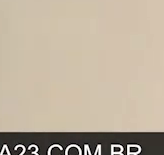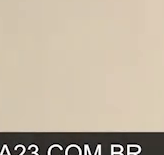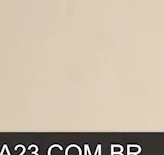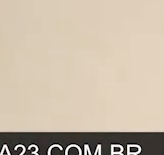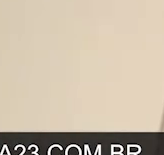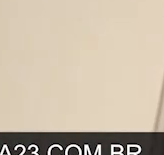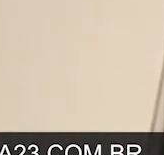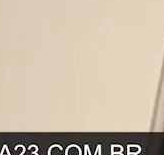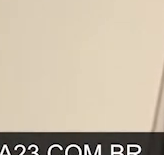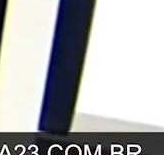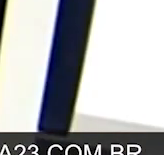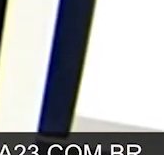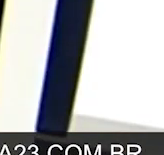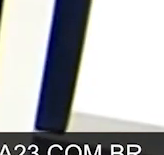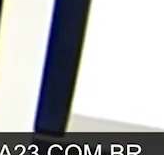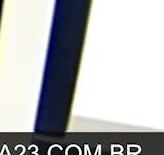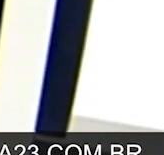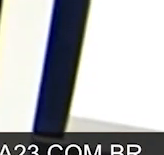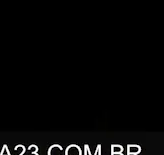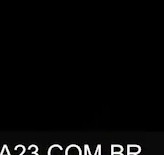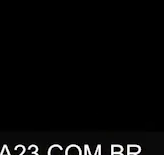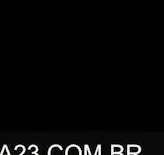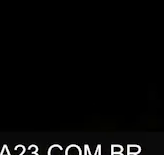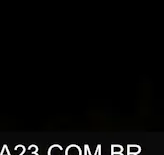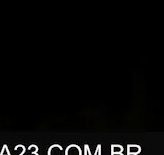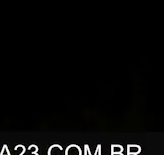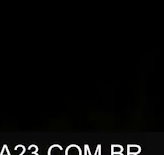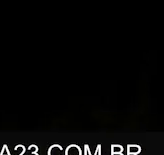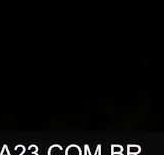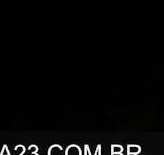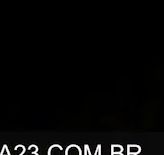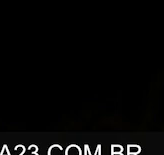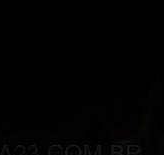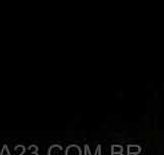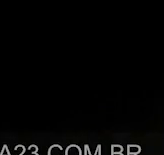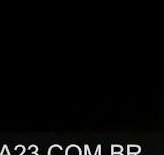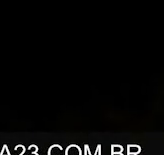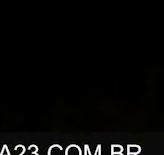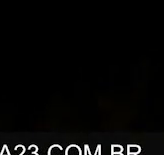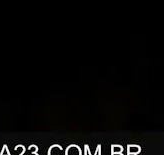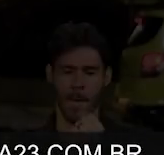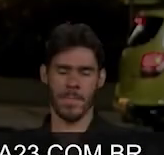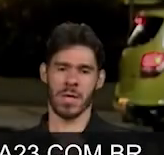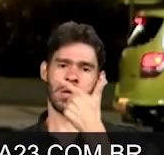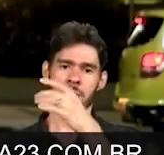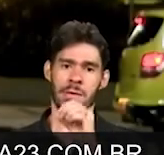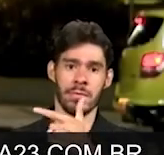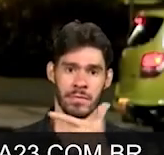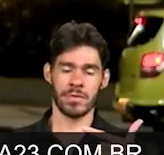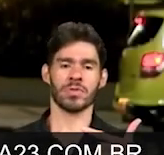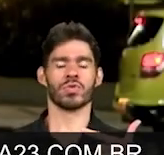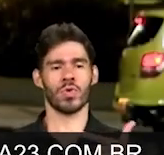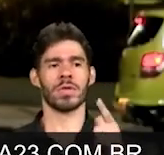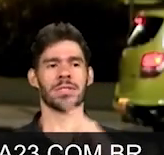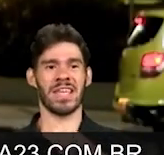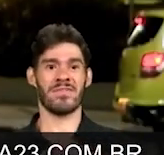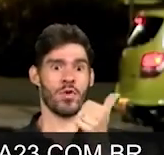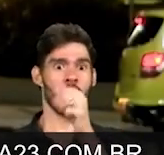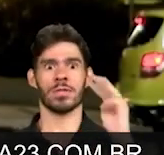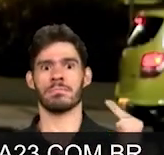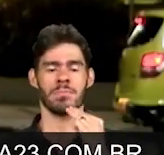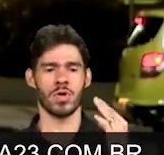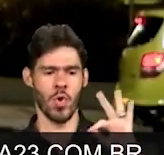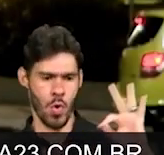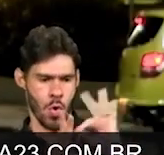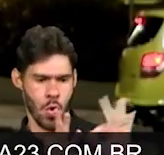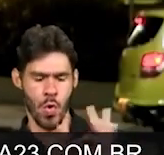o campeão em cadastros do Não Me Perturbe. Joga na tela. Com 11 milhões de telefones